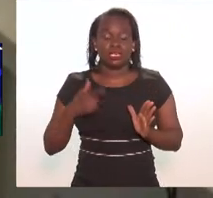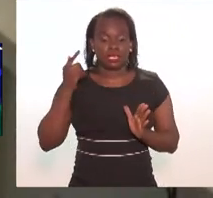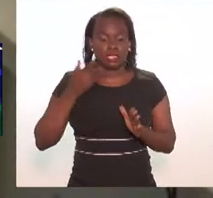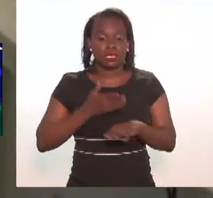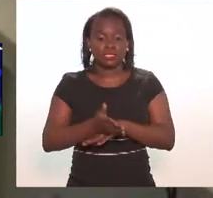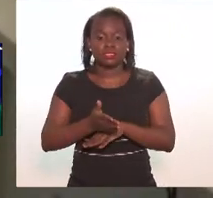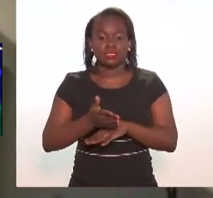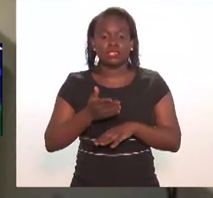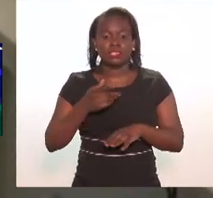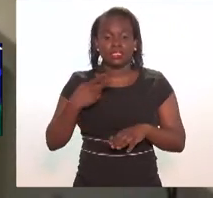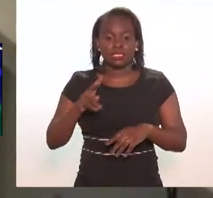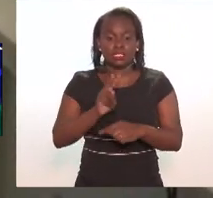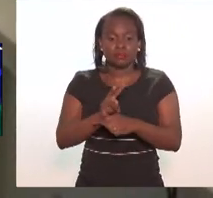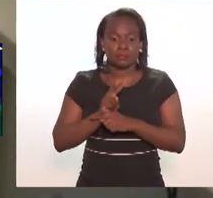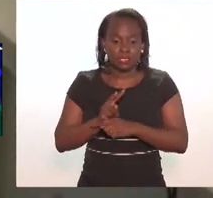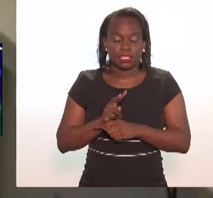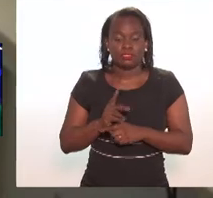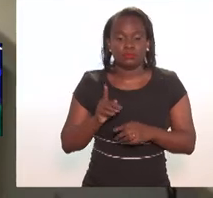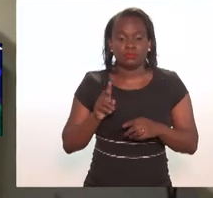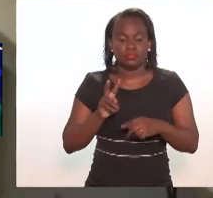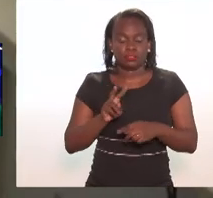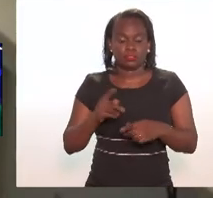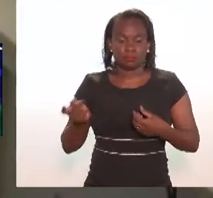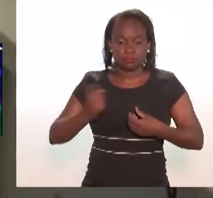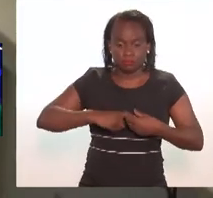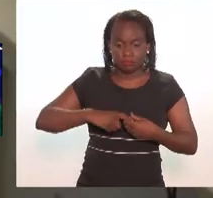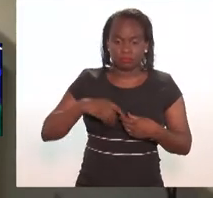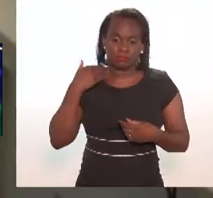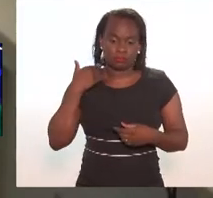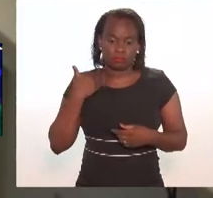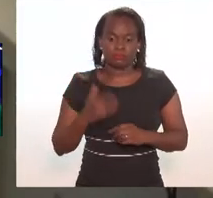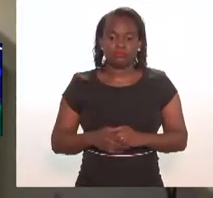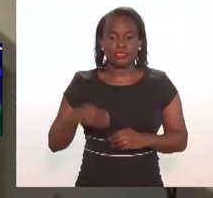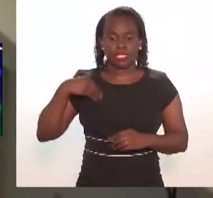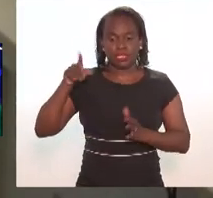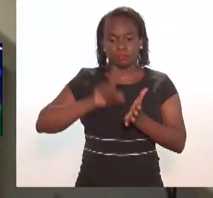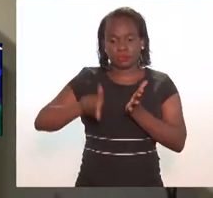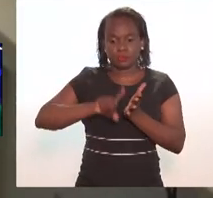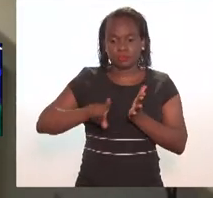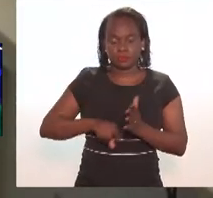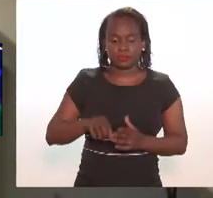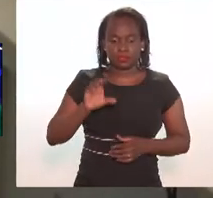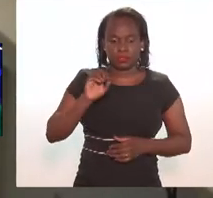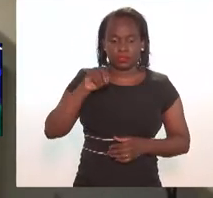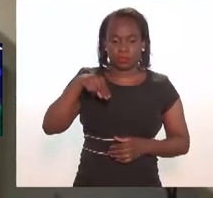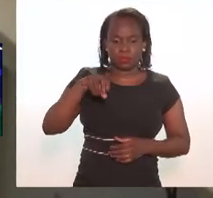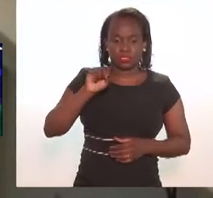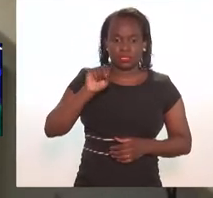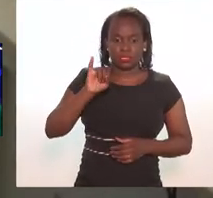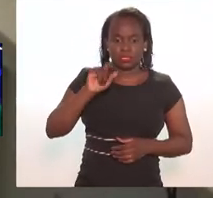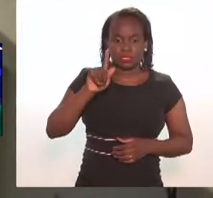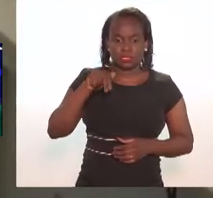acessarem os empréstimos consignados. Está completando